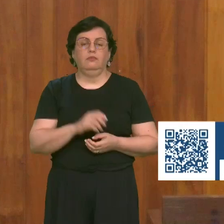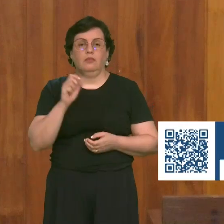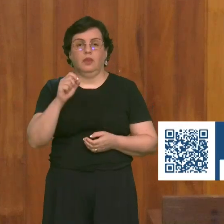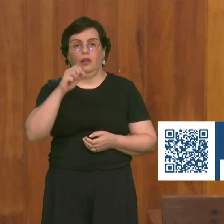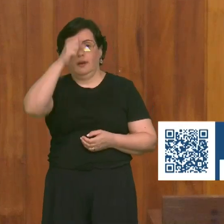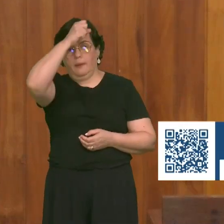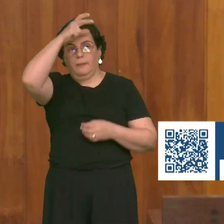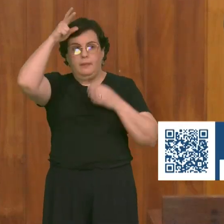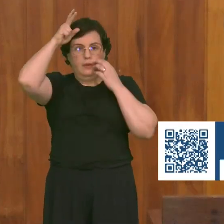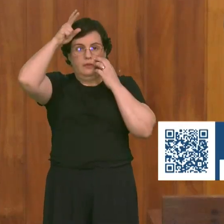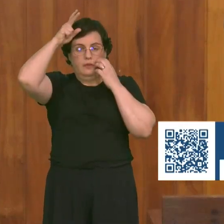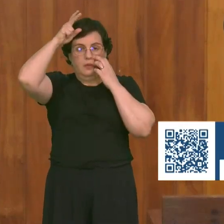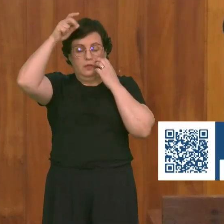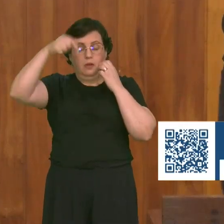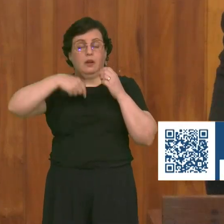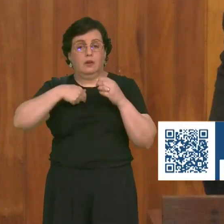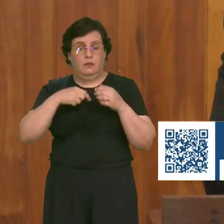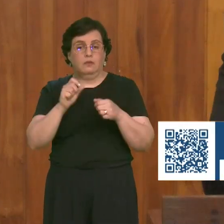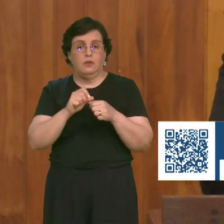prefeitura